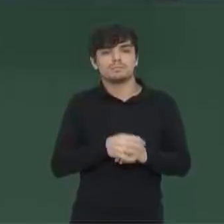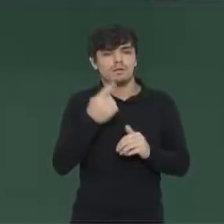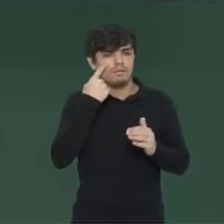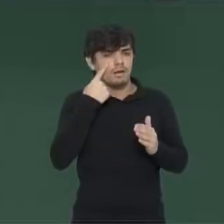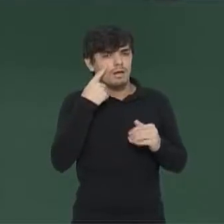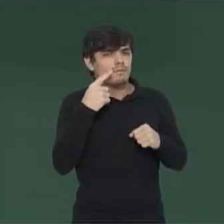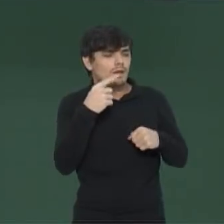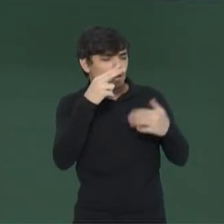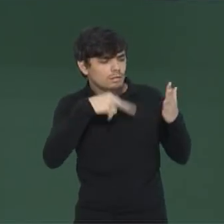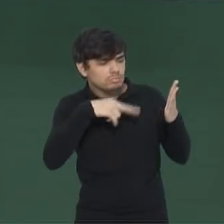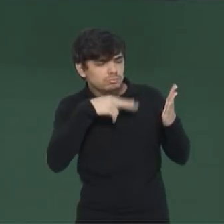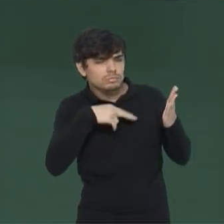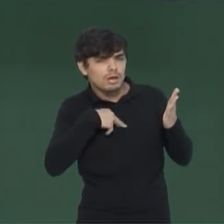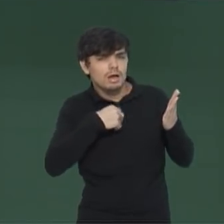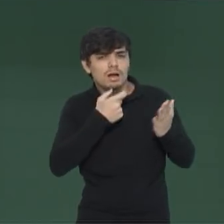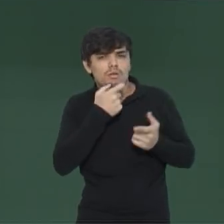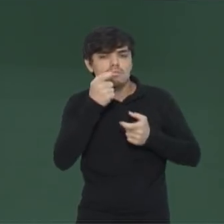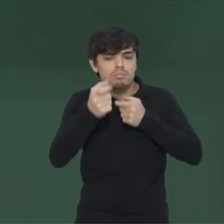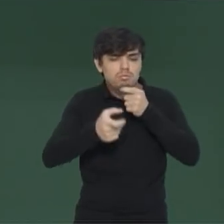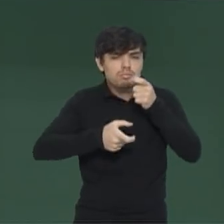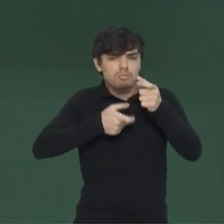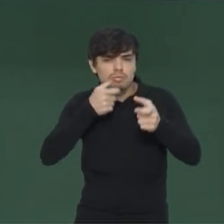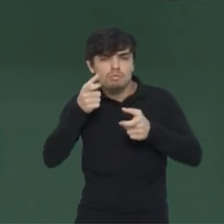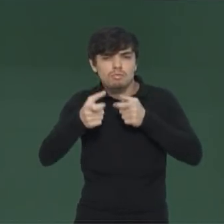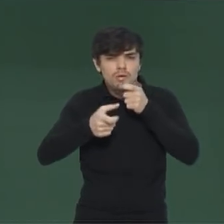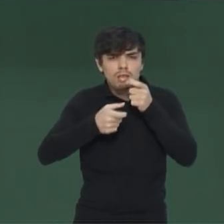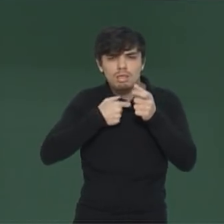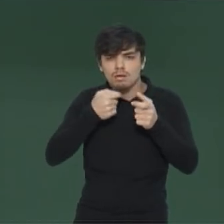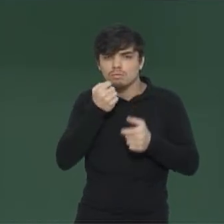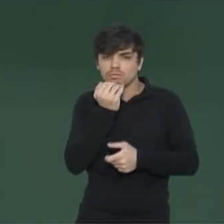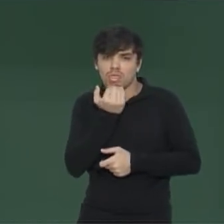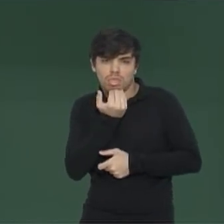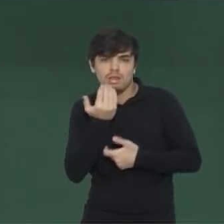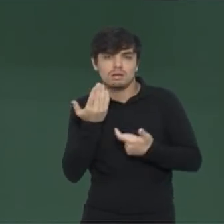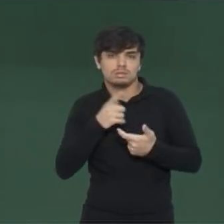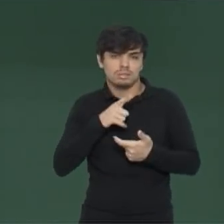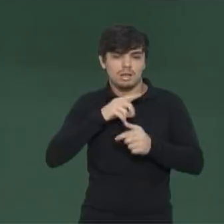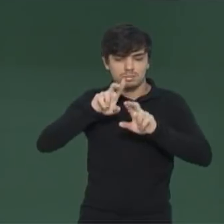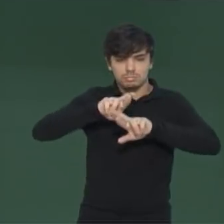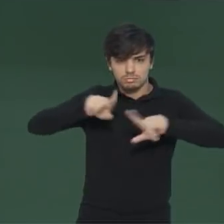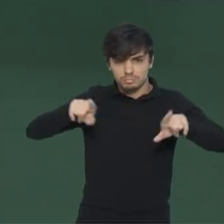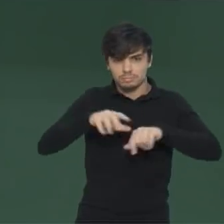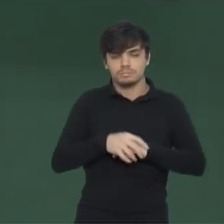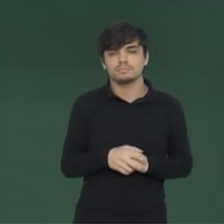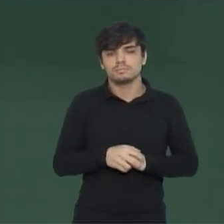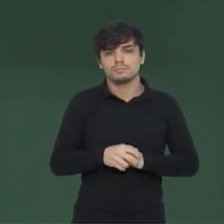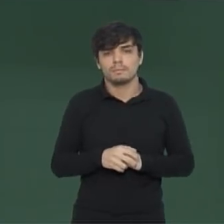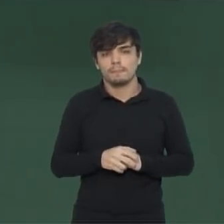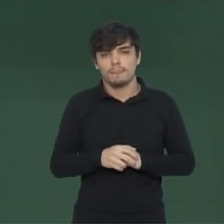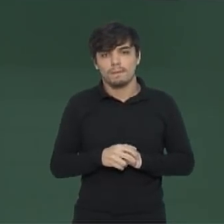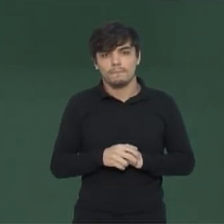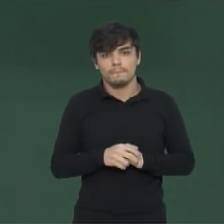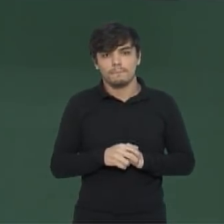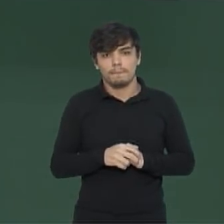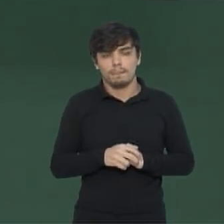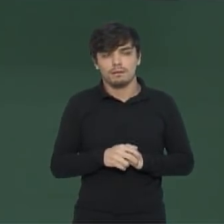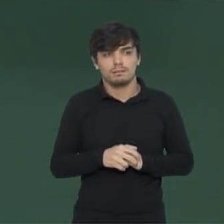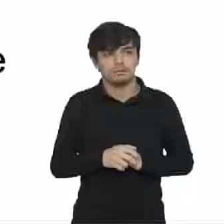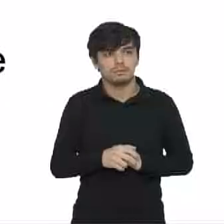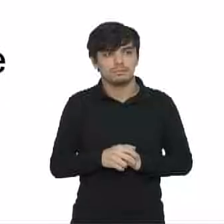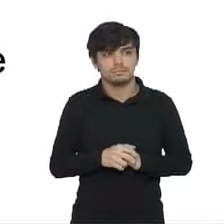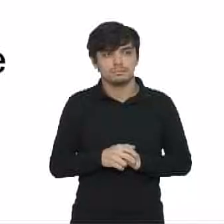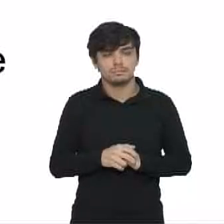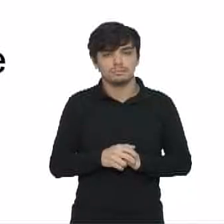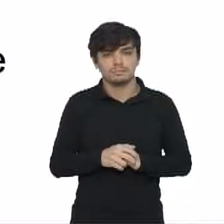pela pronúncia, esse latim vulgar praticado no dia a dia era bastante diferente, tá bom? A